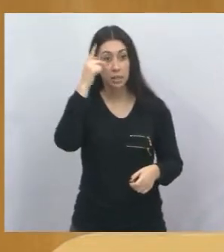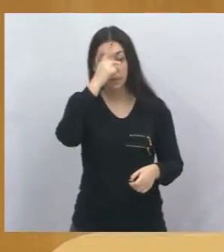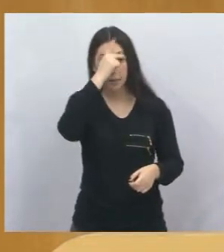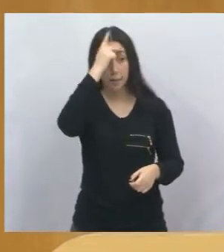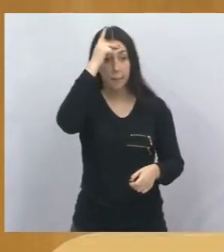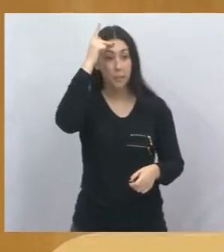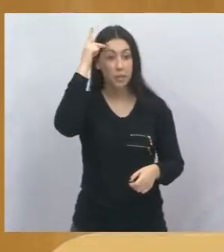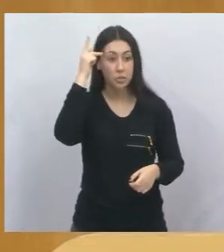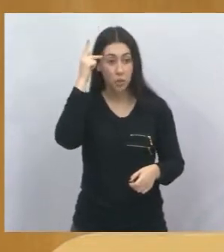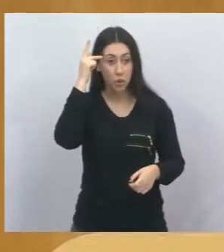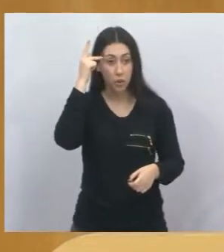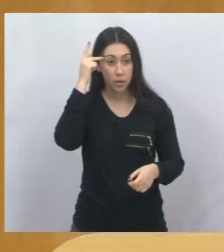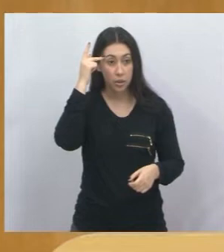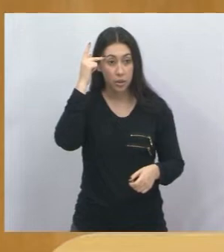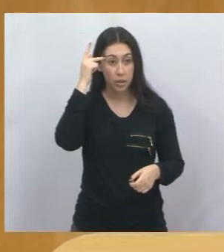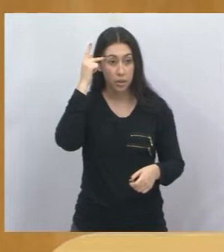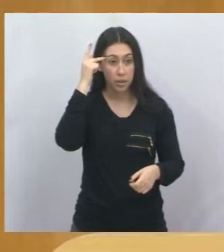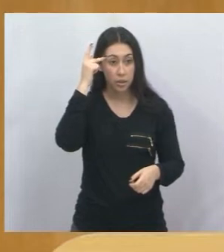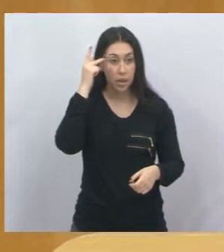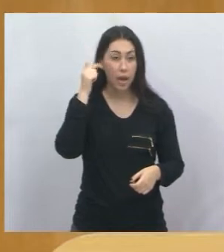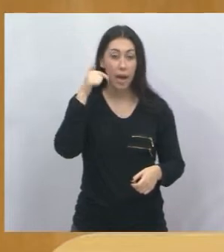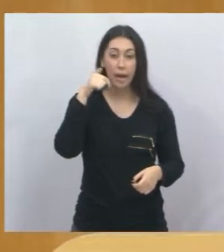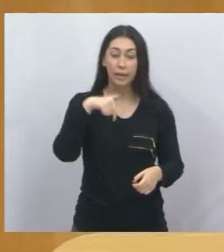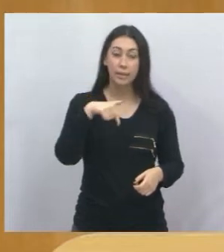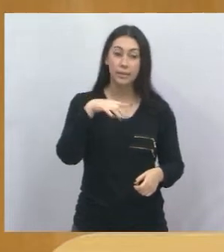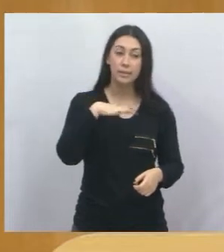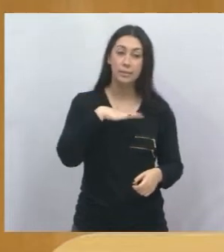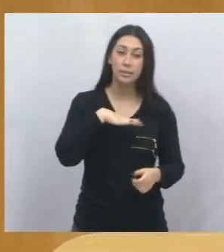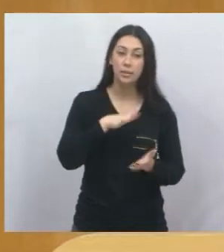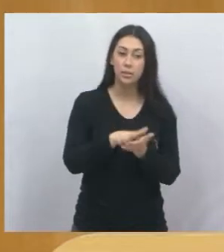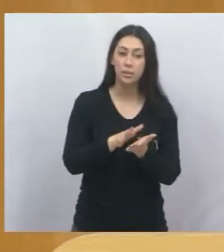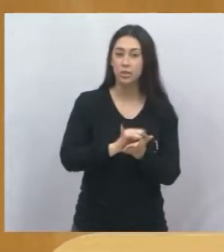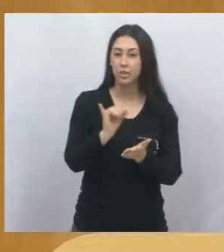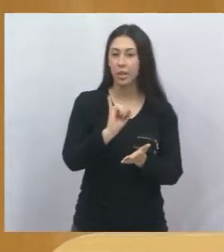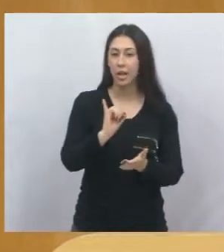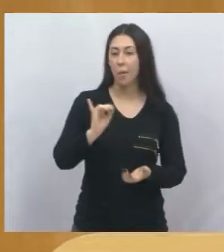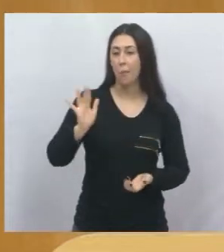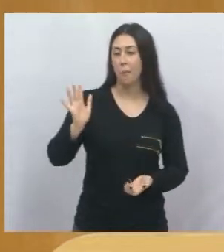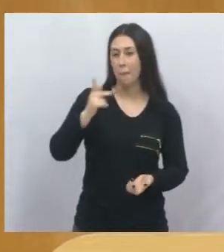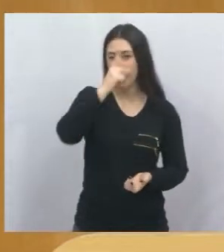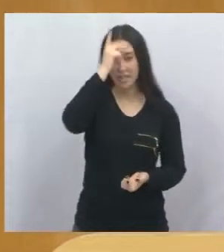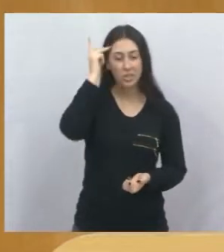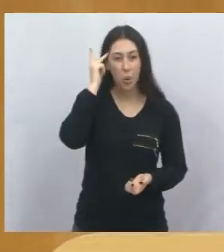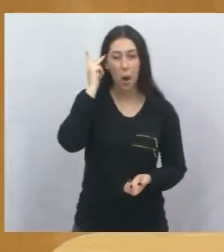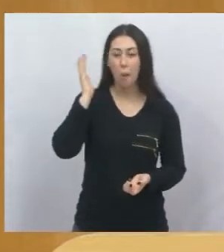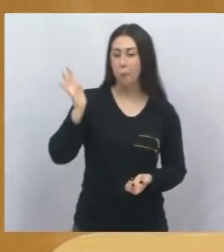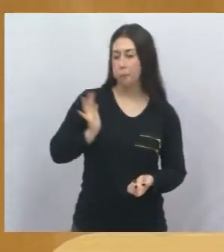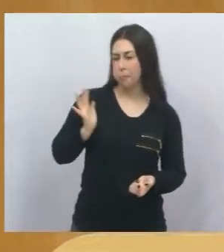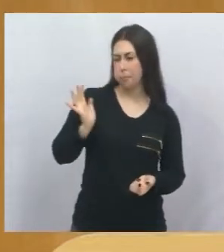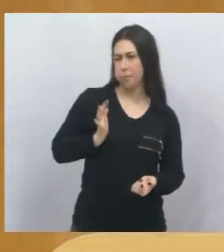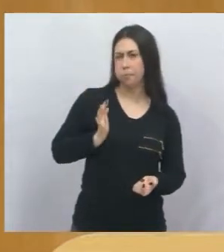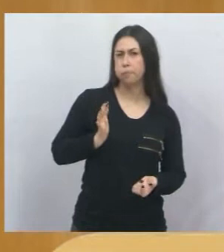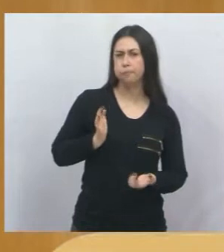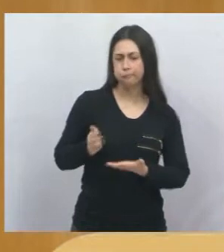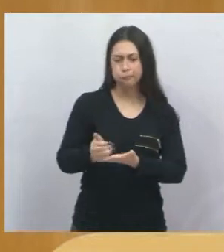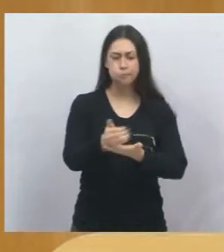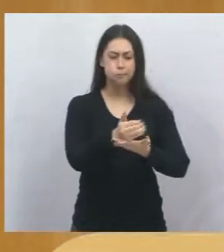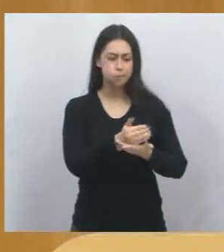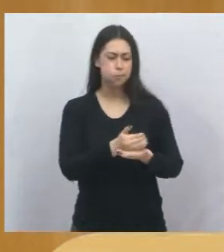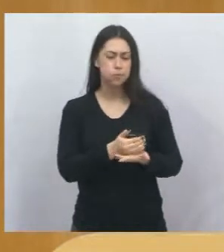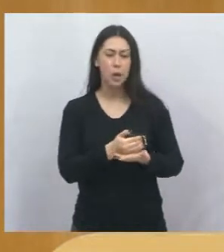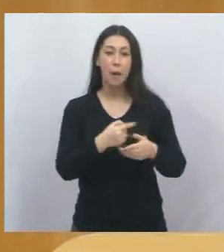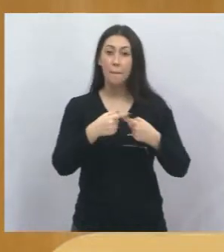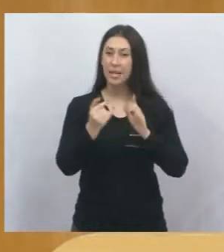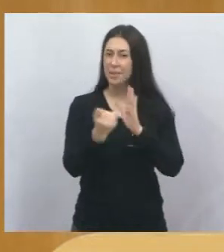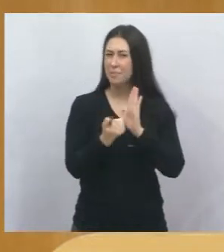mais arrecadam no Brasil e que menos pagam essa aposentadoria, eu concordo com a fala dele.